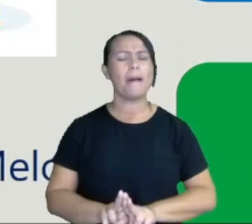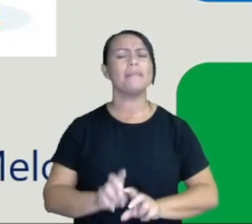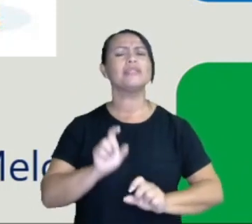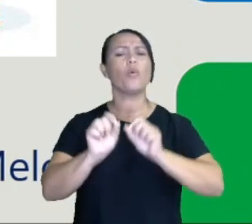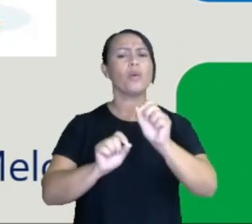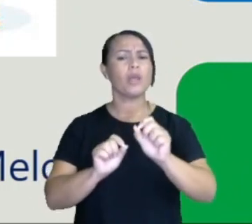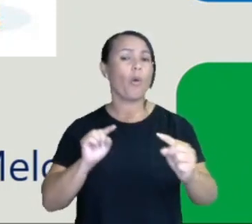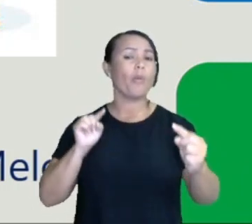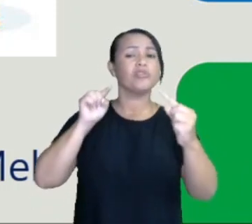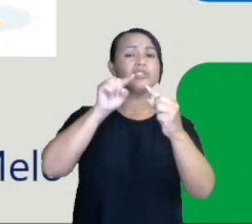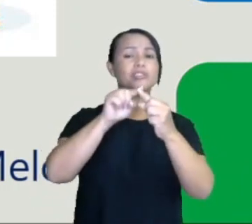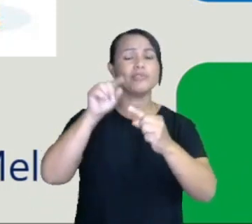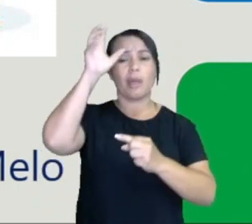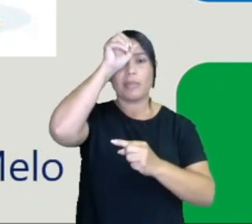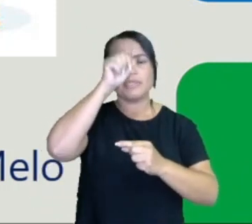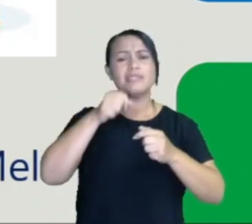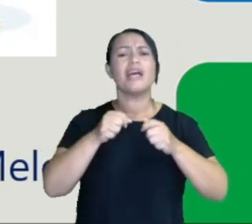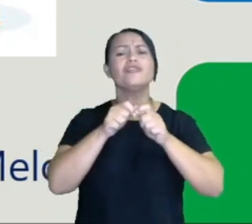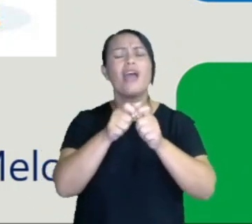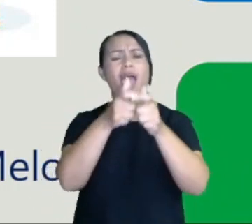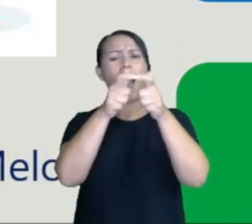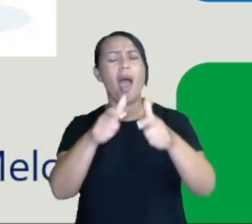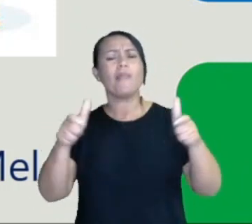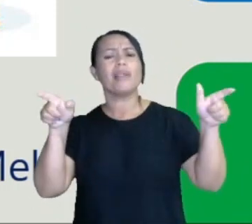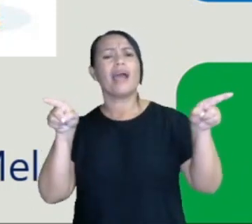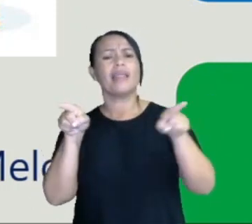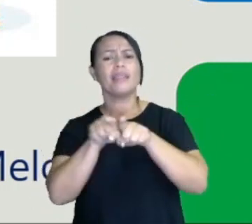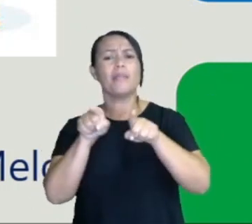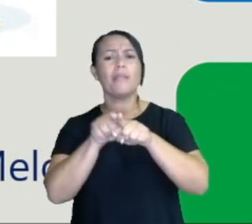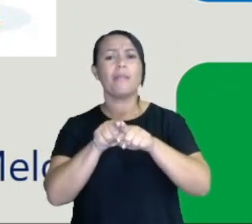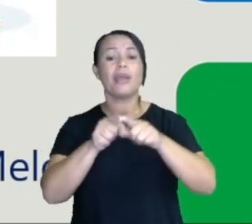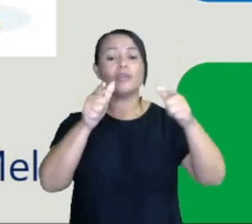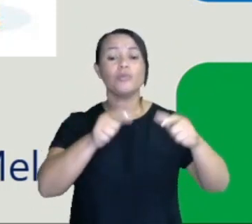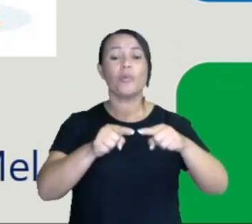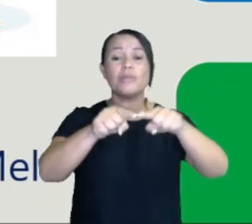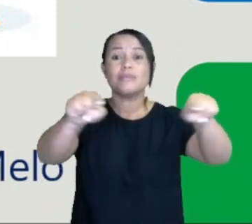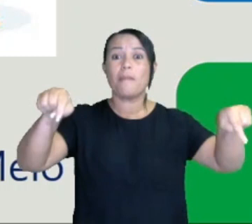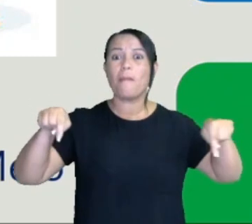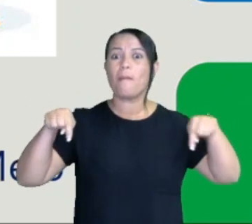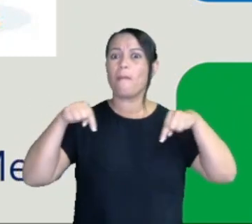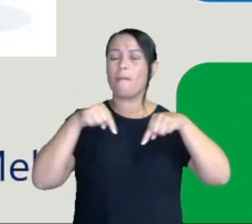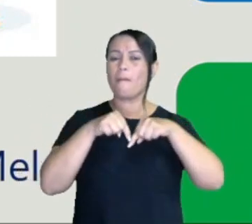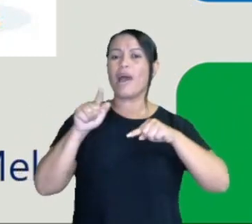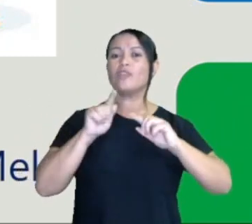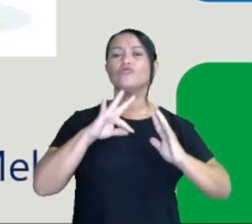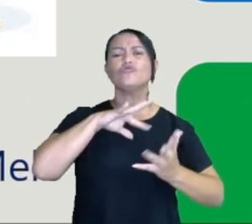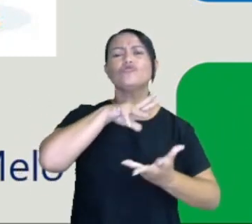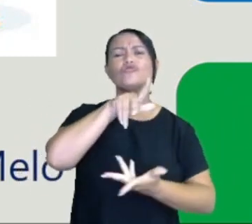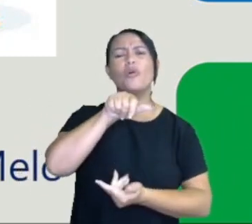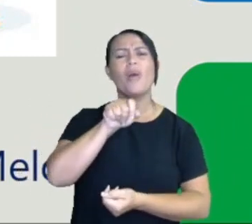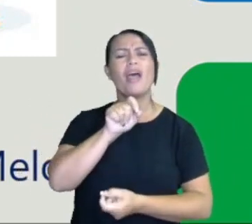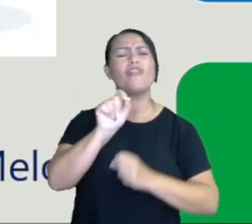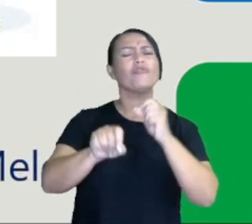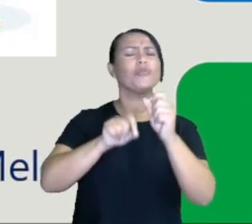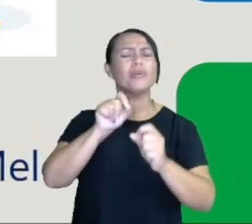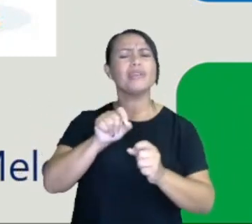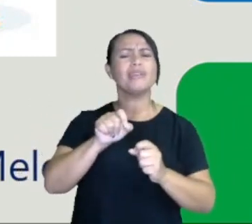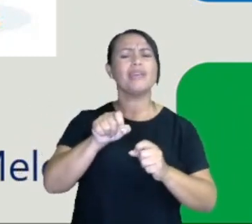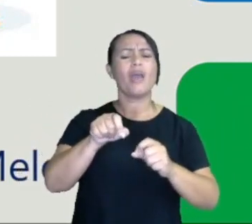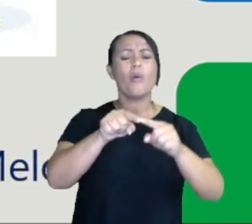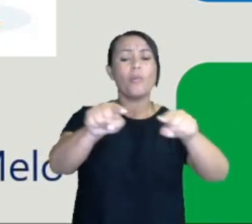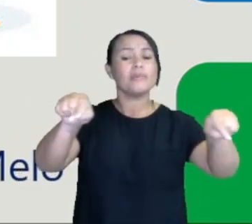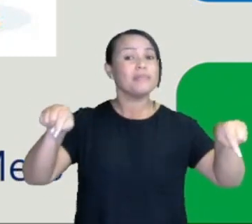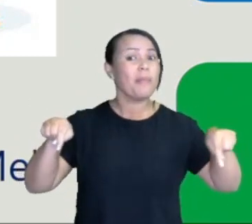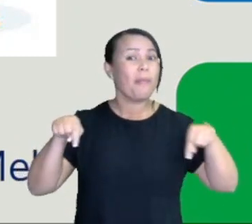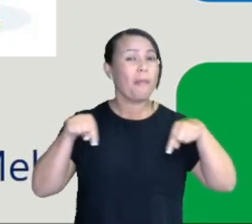aprendizagem é ampliar a capacidade de representação do espaço geográfico. Então, aí, o que é espaço geográfico?